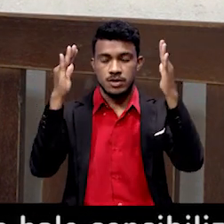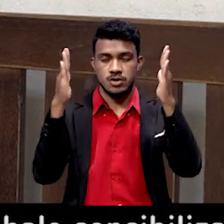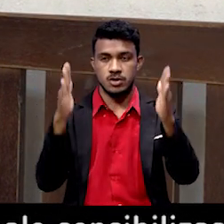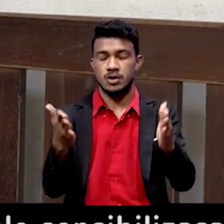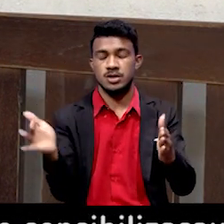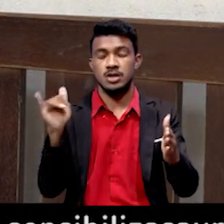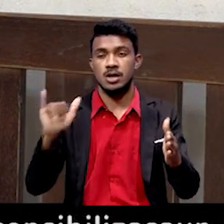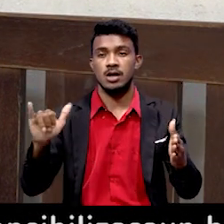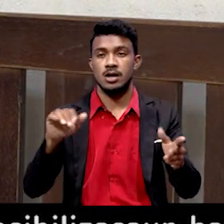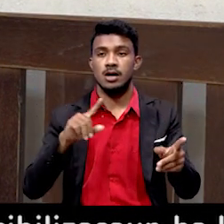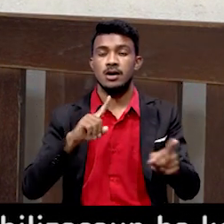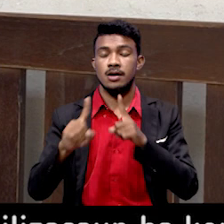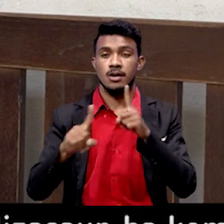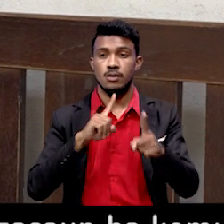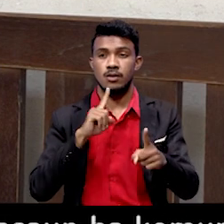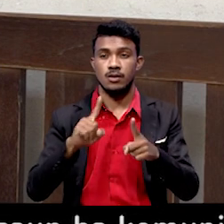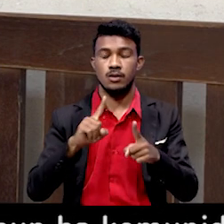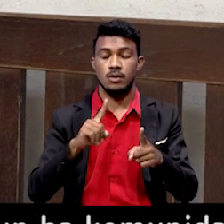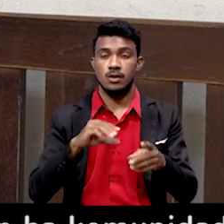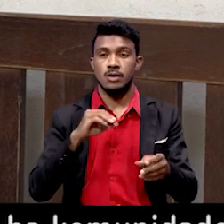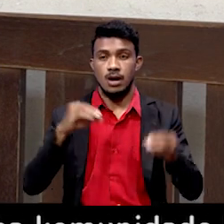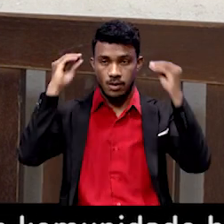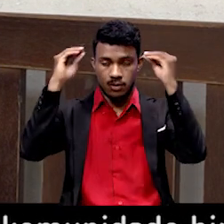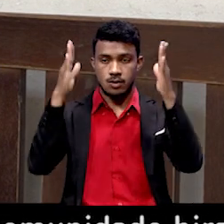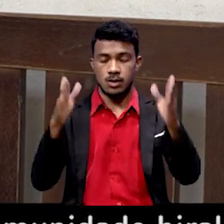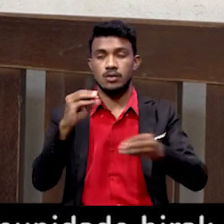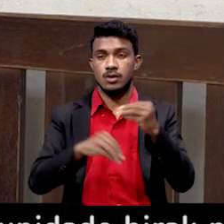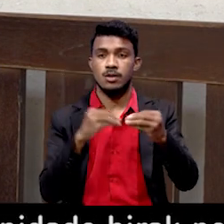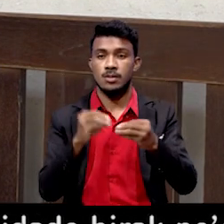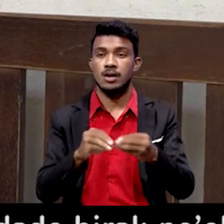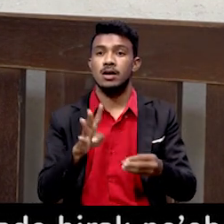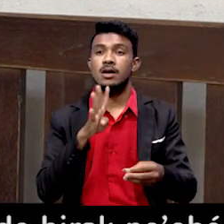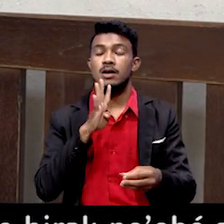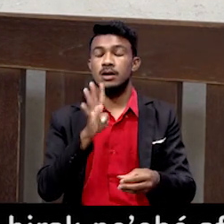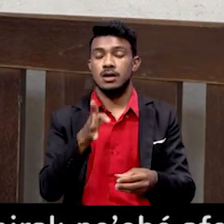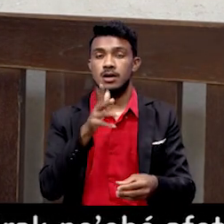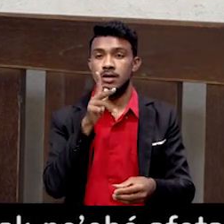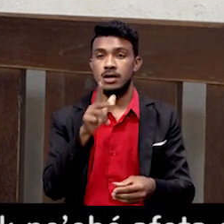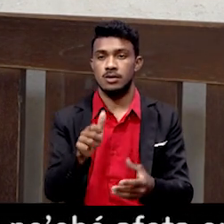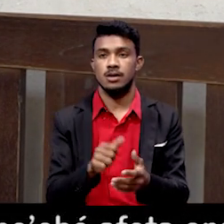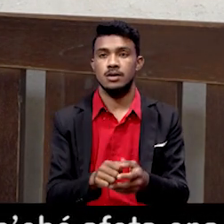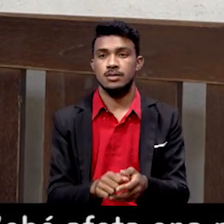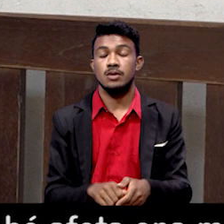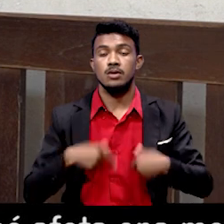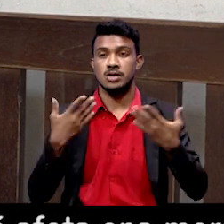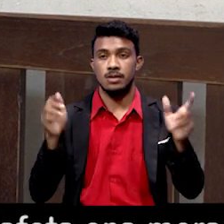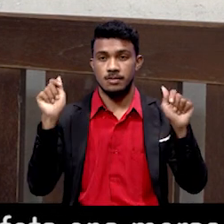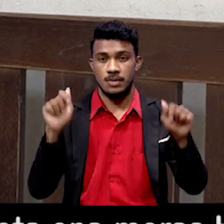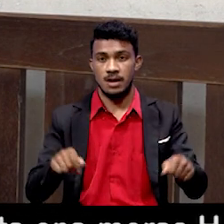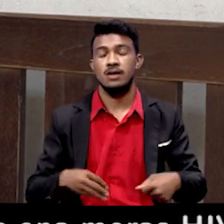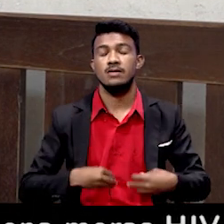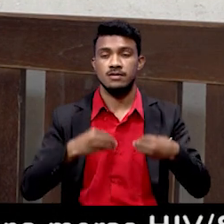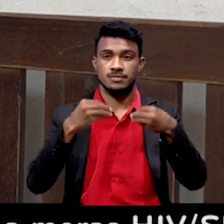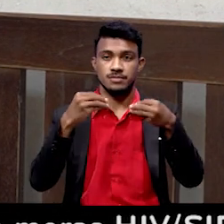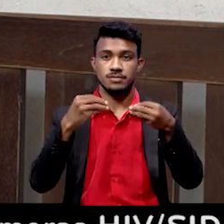língua, né, conforme se ele for, se ele tu, método não bem, mas é muito bela, incentiva aluno se né, a